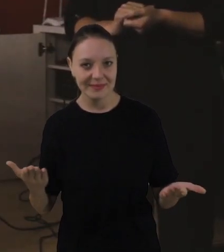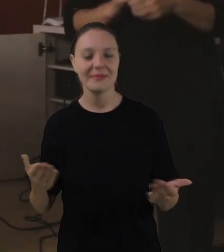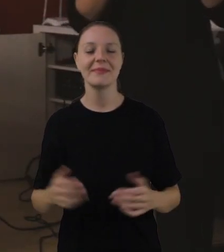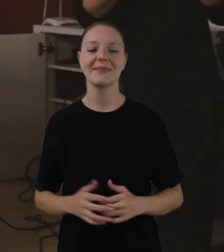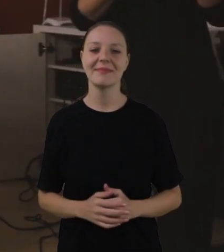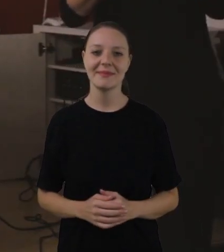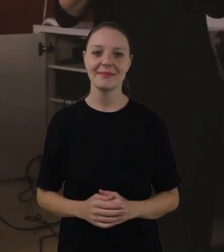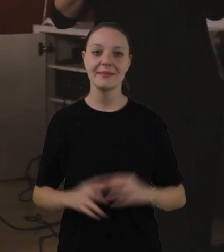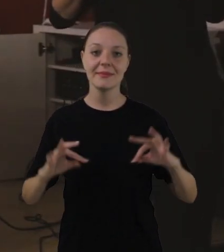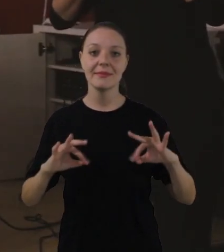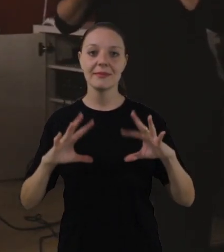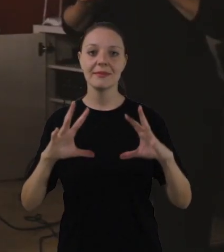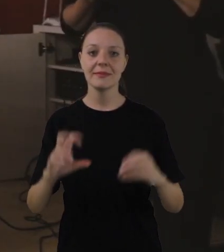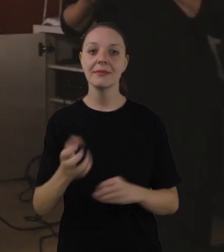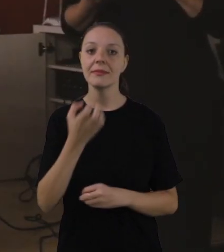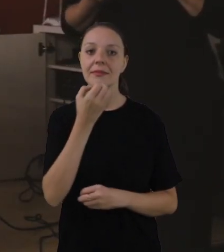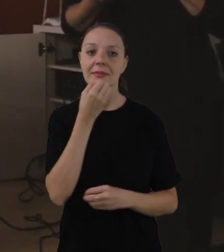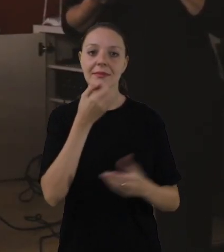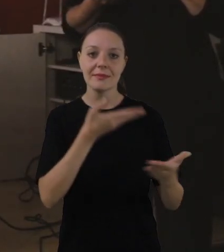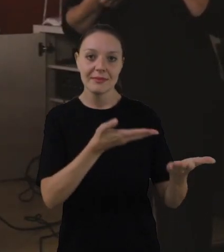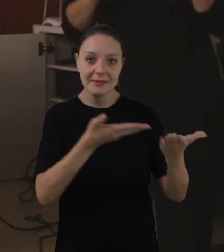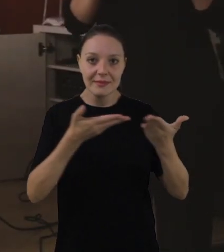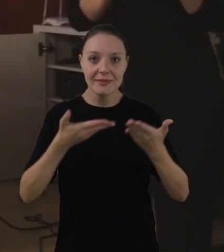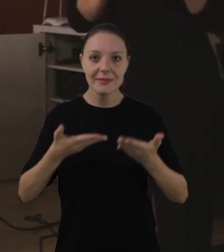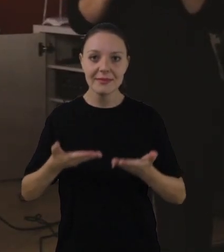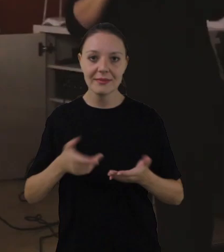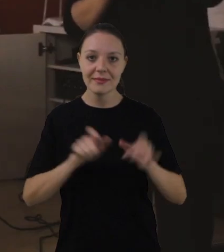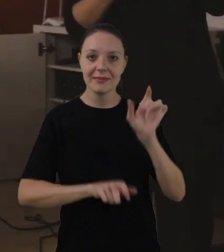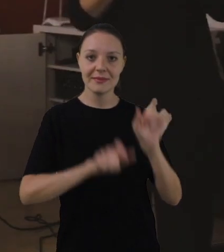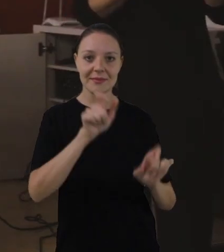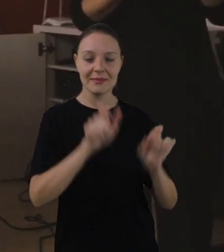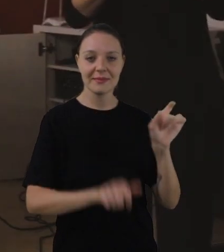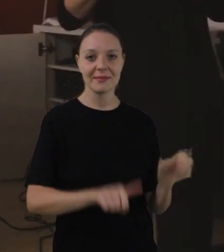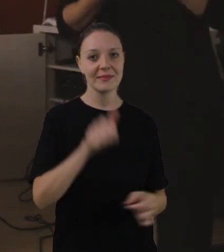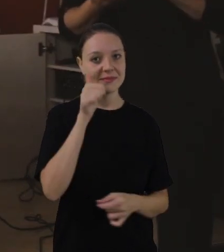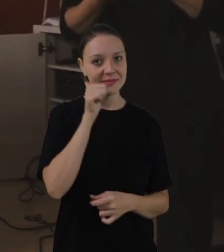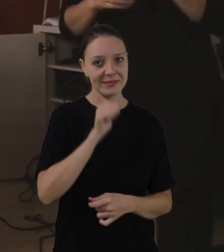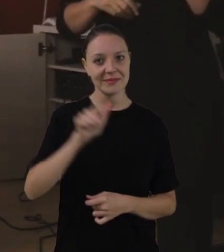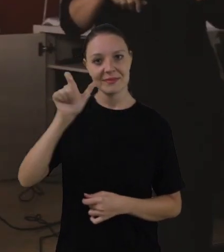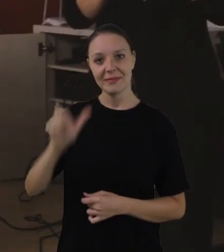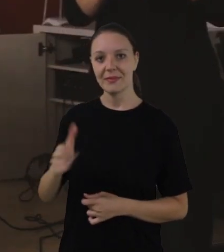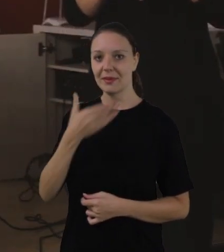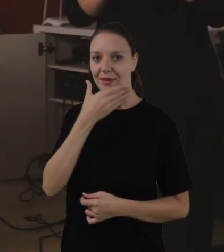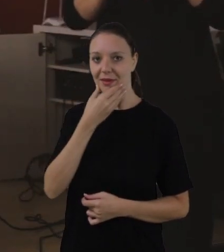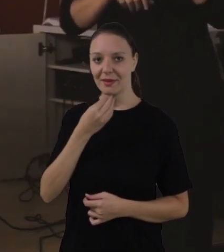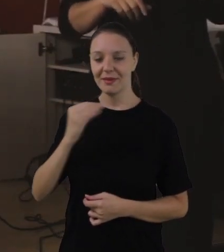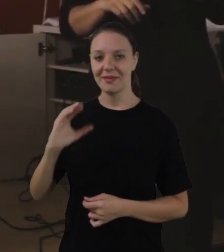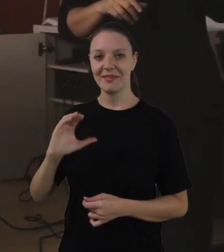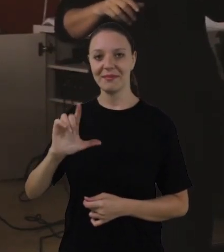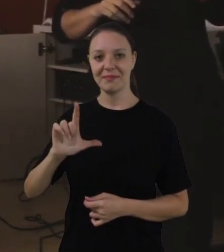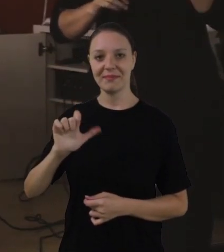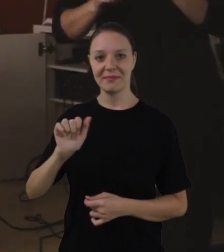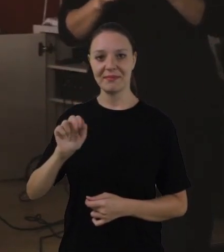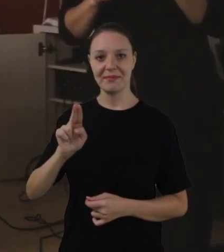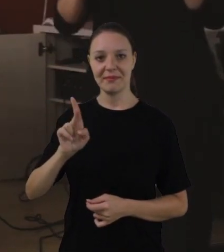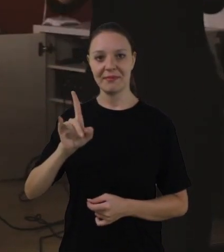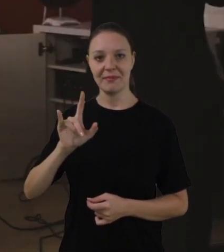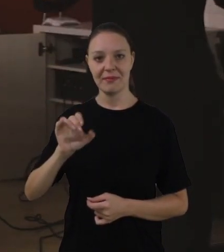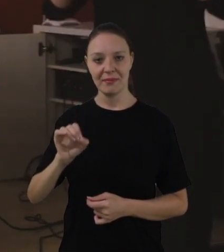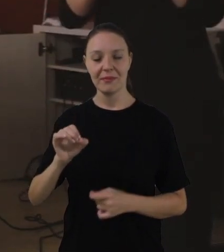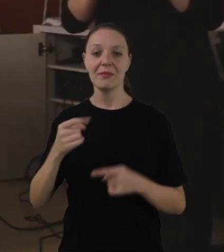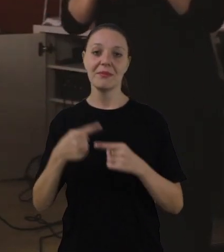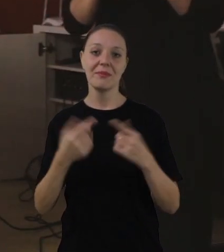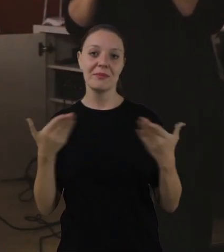Sejam muito bem-vindas e bem-vindo, né? Estou falando aqui com o Cláudio, né? Que essa sala tá recheada